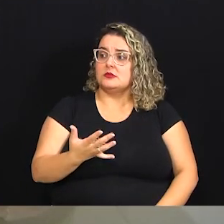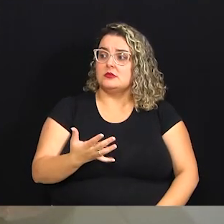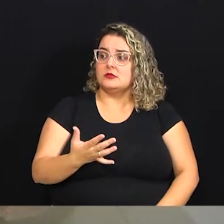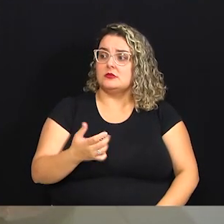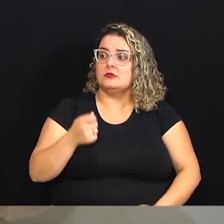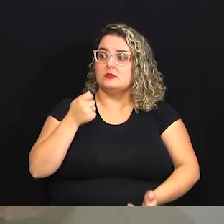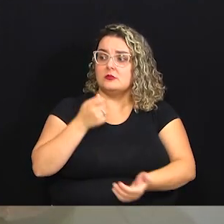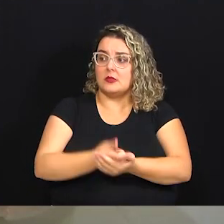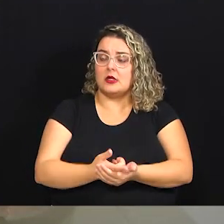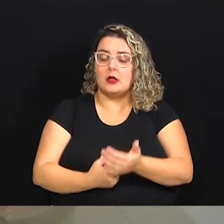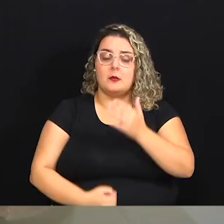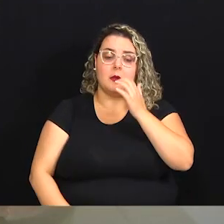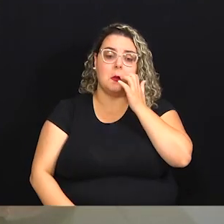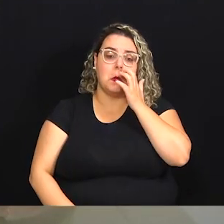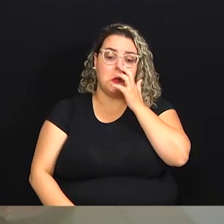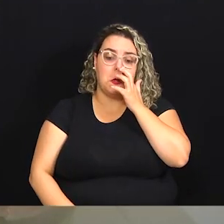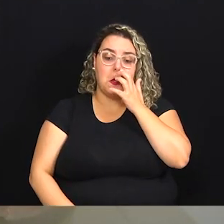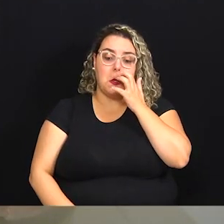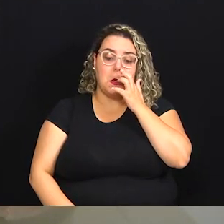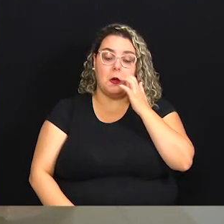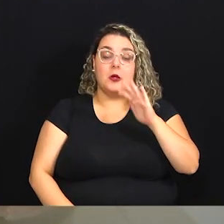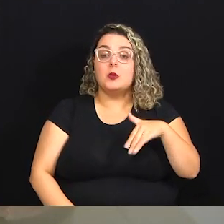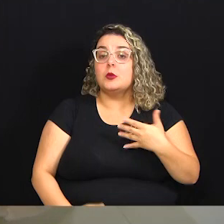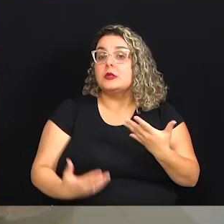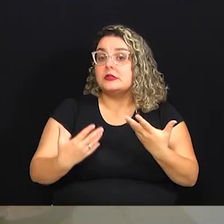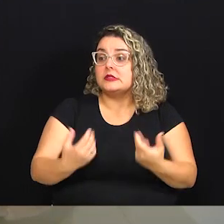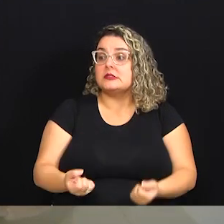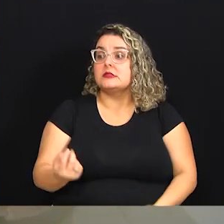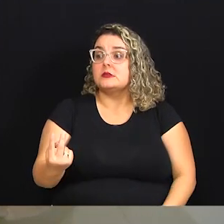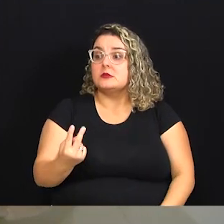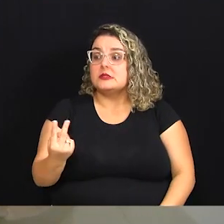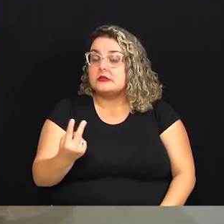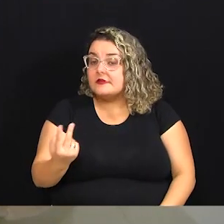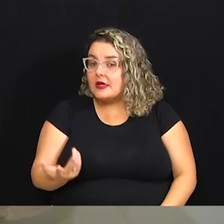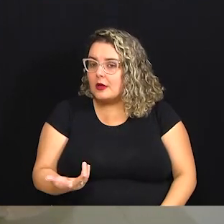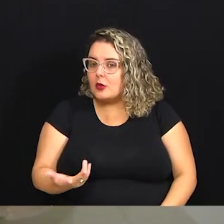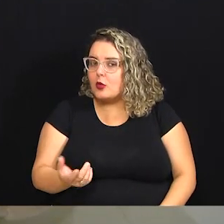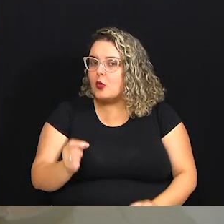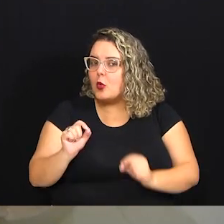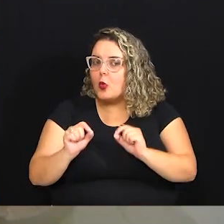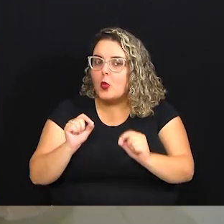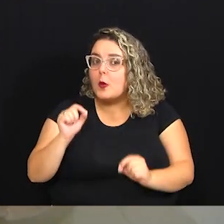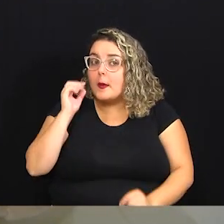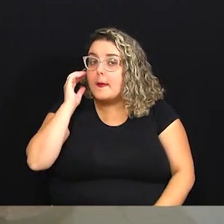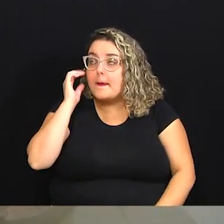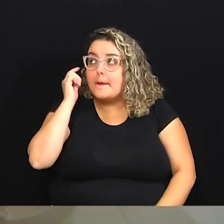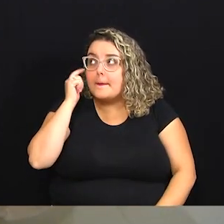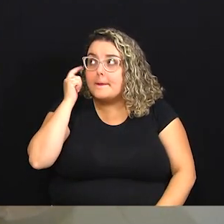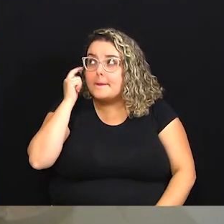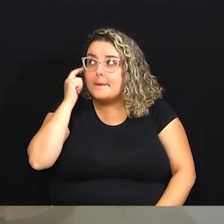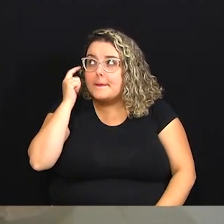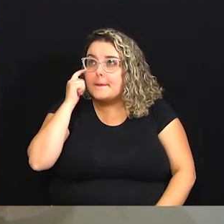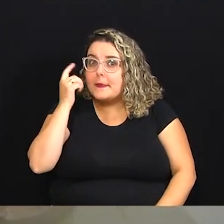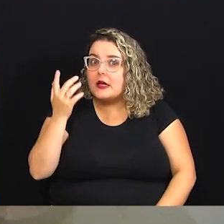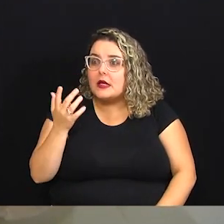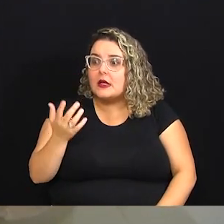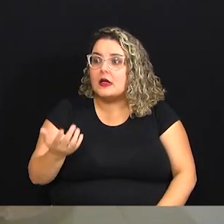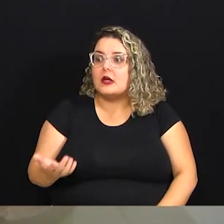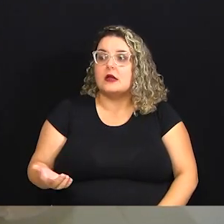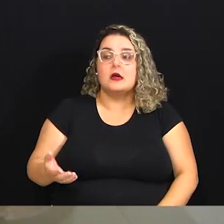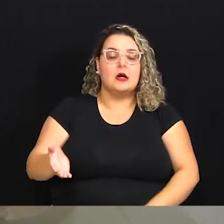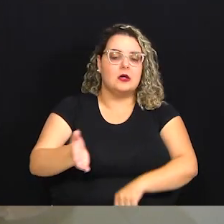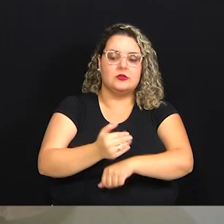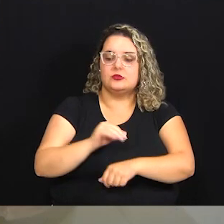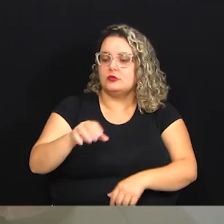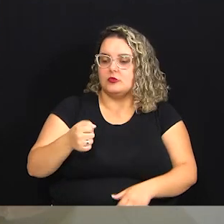13º, aquele 13º pagamento. Quando a gente recebe esse valor, o que a gente deve pensar primeiro, antes de vou